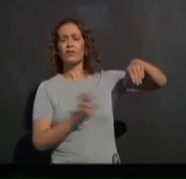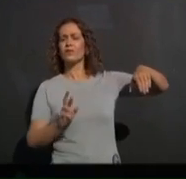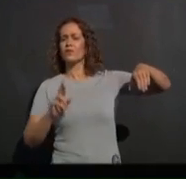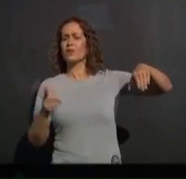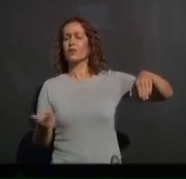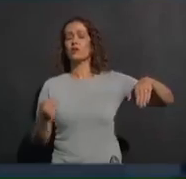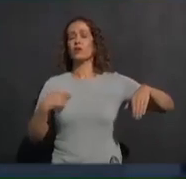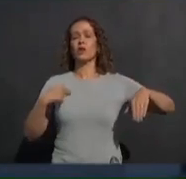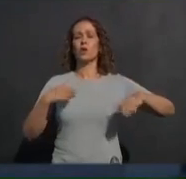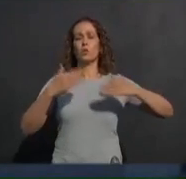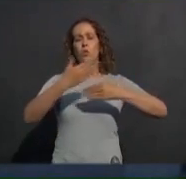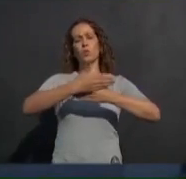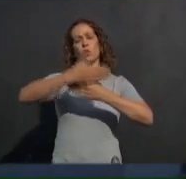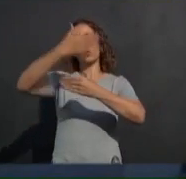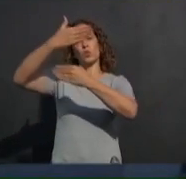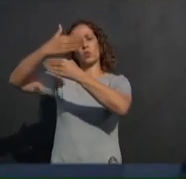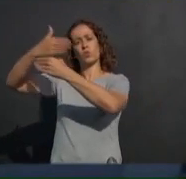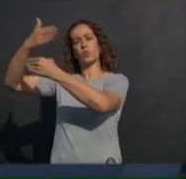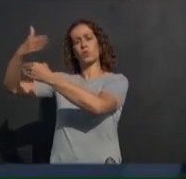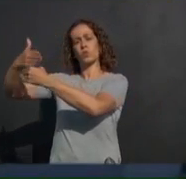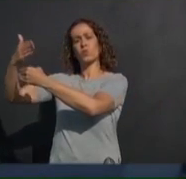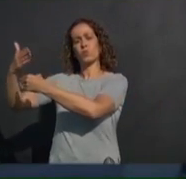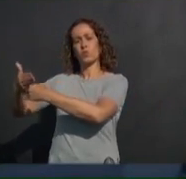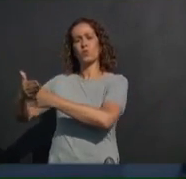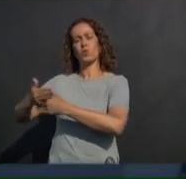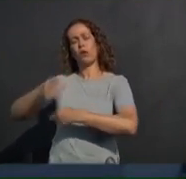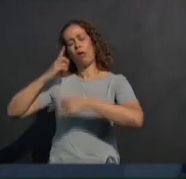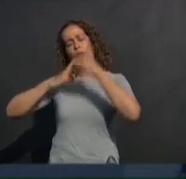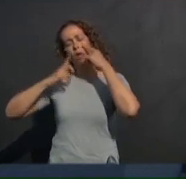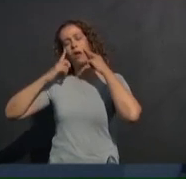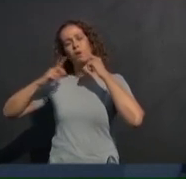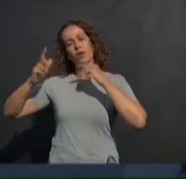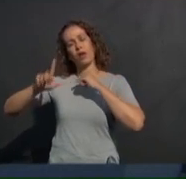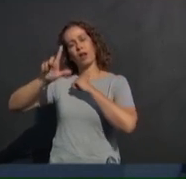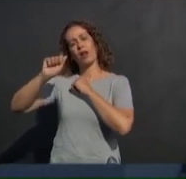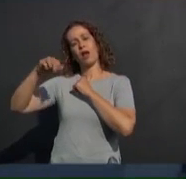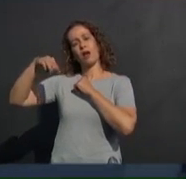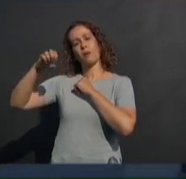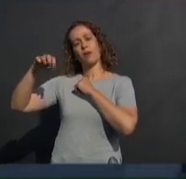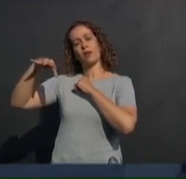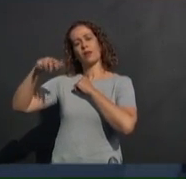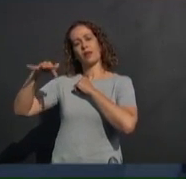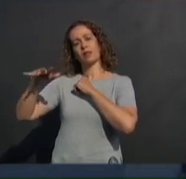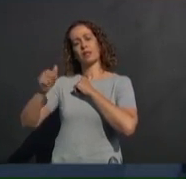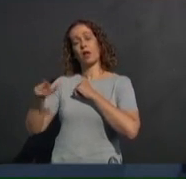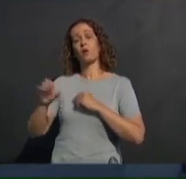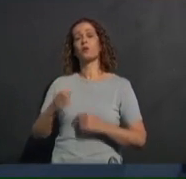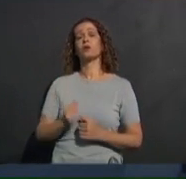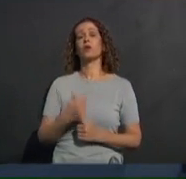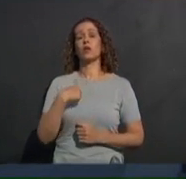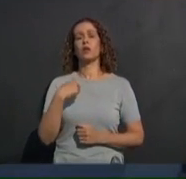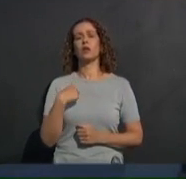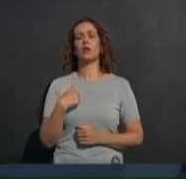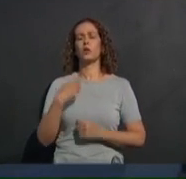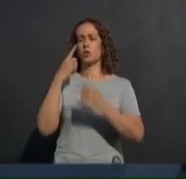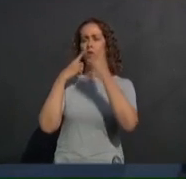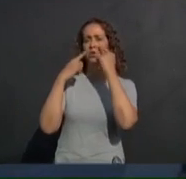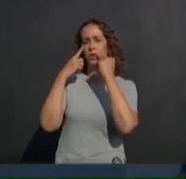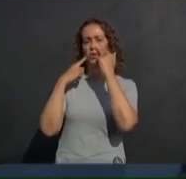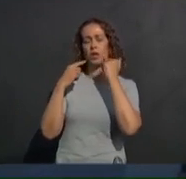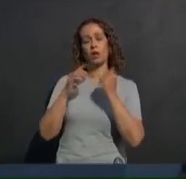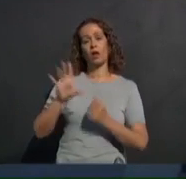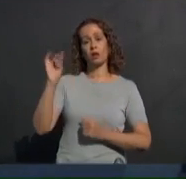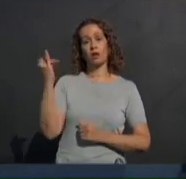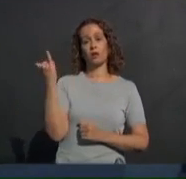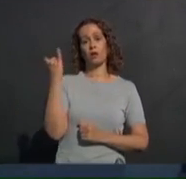Muro das Lamentações orando. Deus, eu estou nesse lugar tão sagrado. Eu te agradeço por estar aqui. O Senhor falou assim comigo. O banheiro da sua casa para mim é a mesma